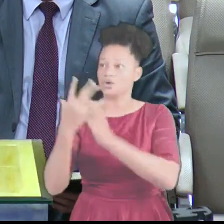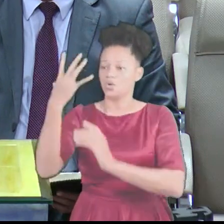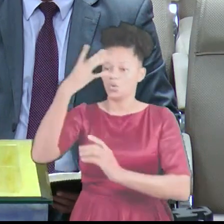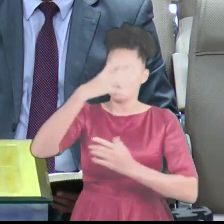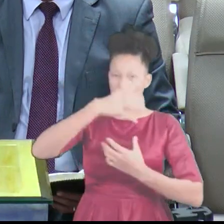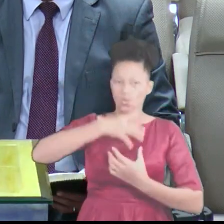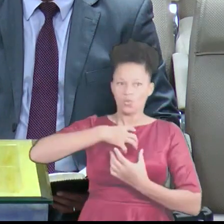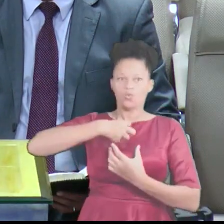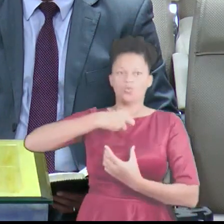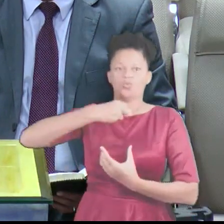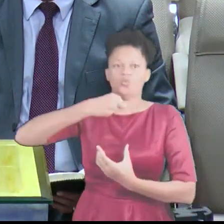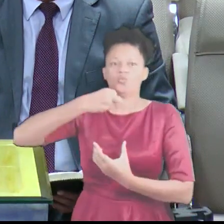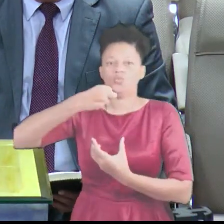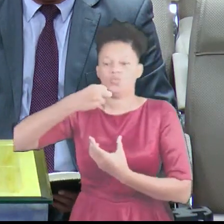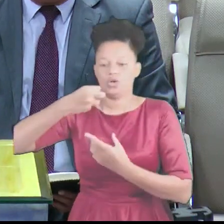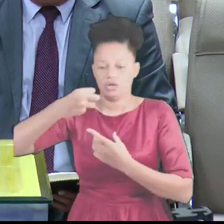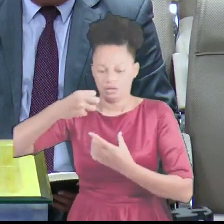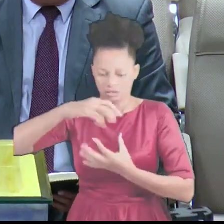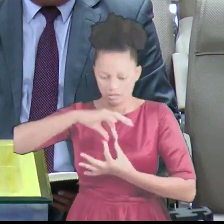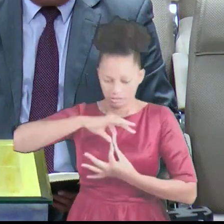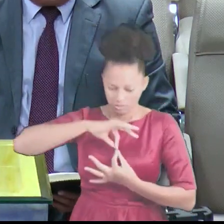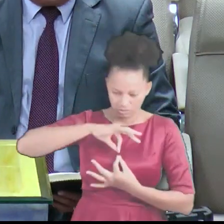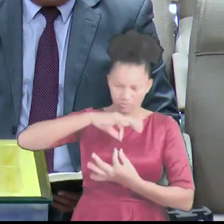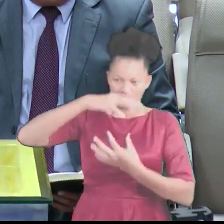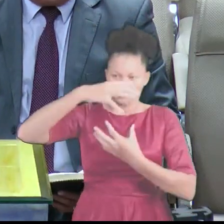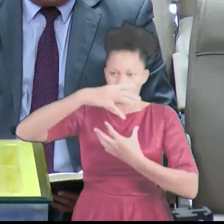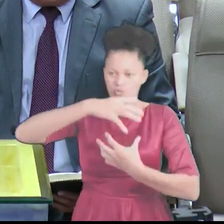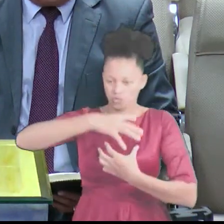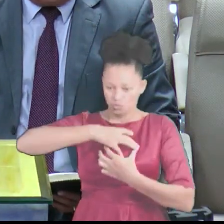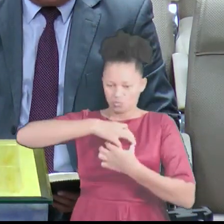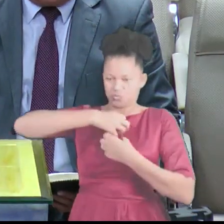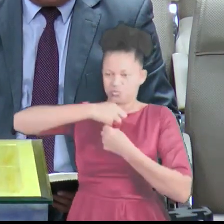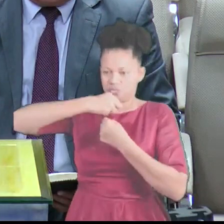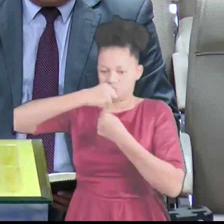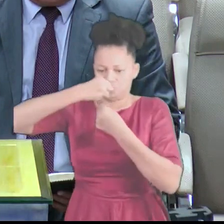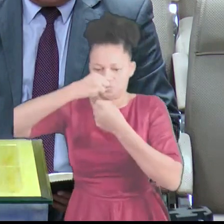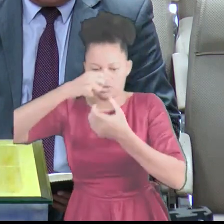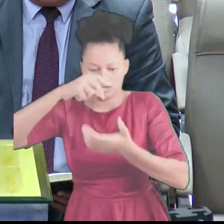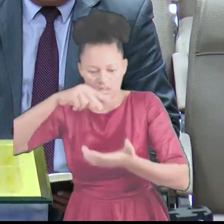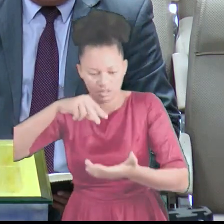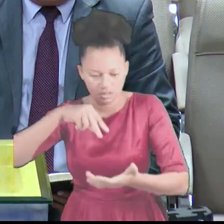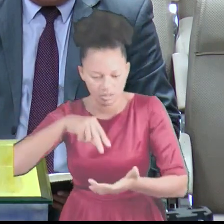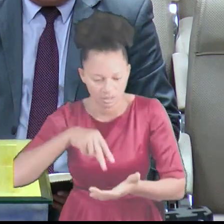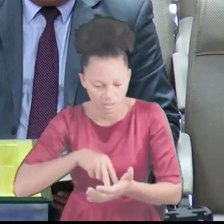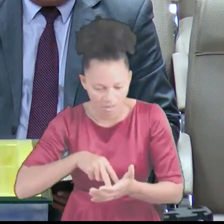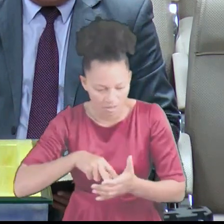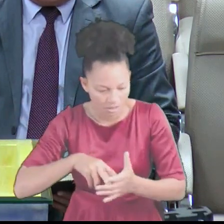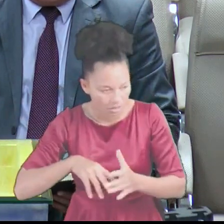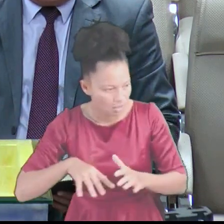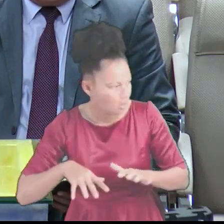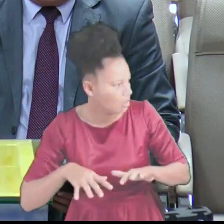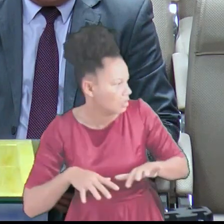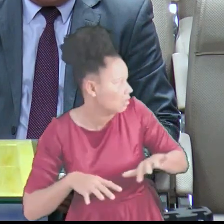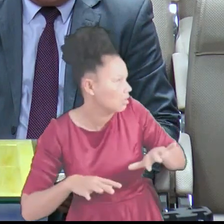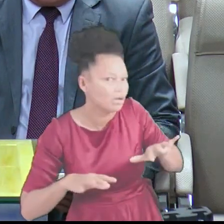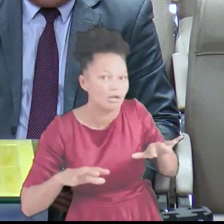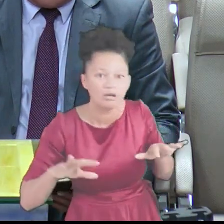Senhor e me levou e me pôs no meio de um